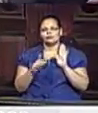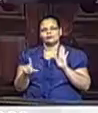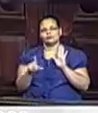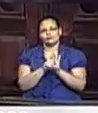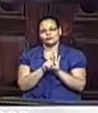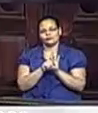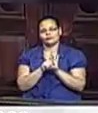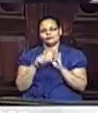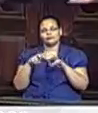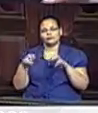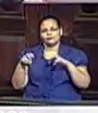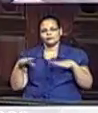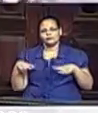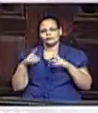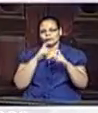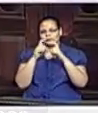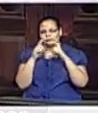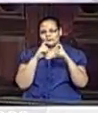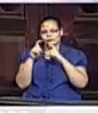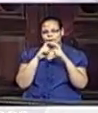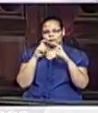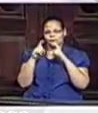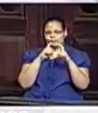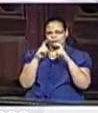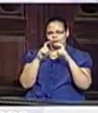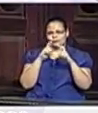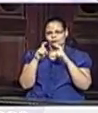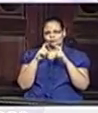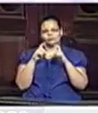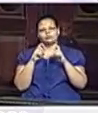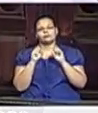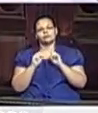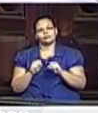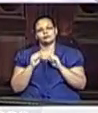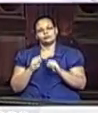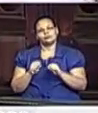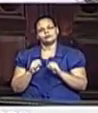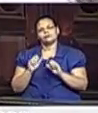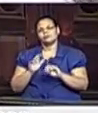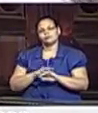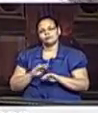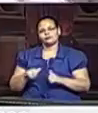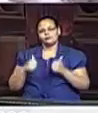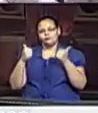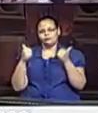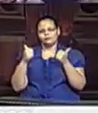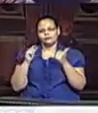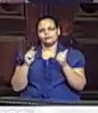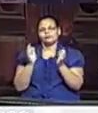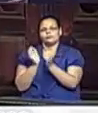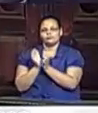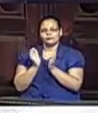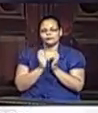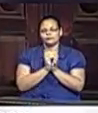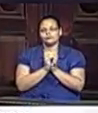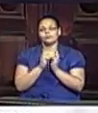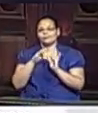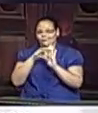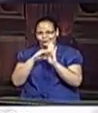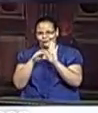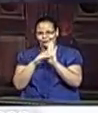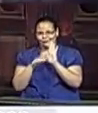legislação para que o plenário debate e as comissões permanentes possam aperfeiçoá-la. Fizemos um conjunto de oitivas